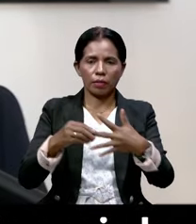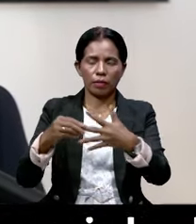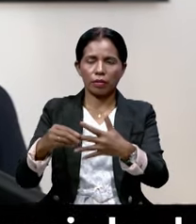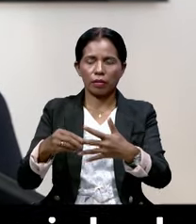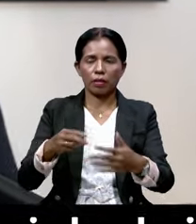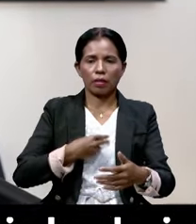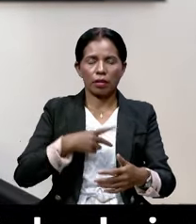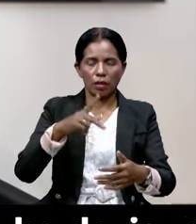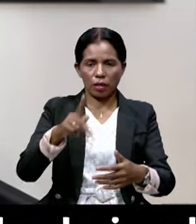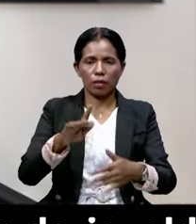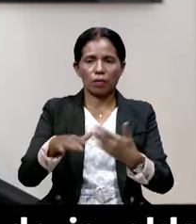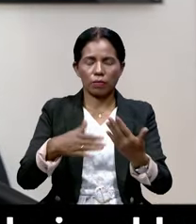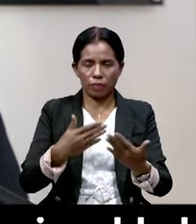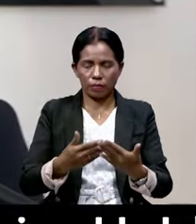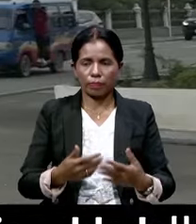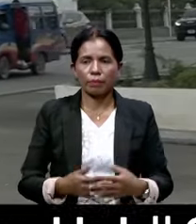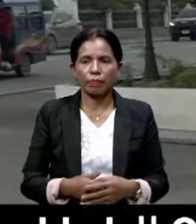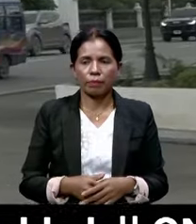comportamentos minoritários sire.